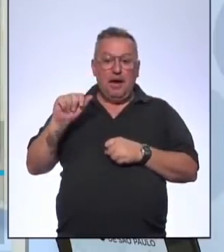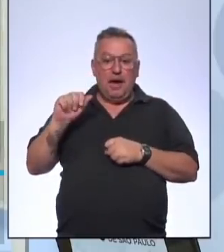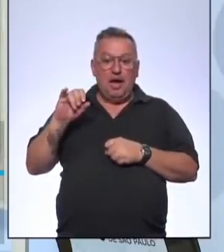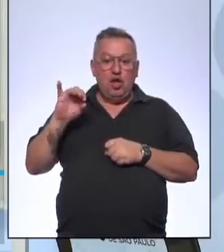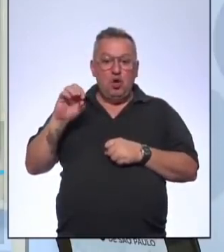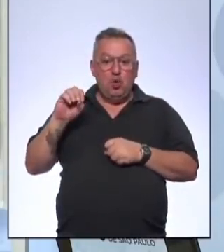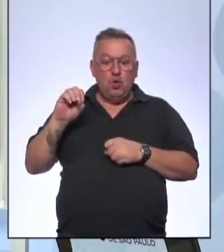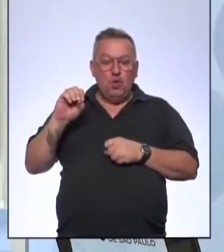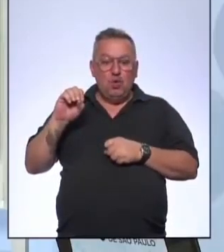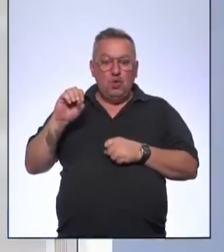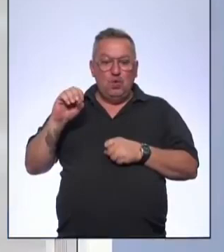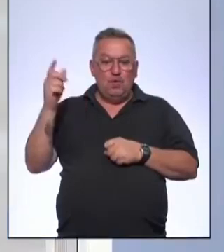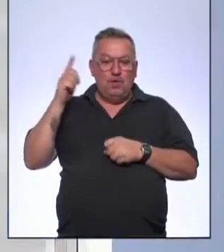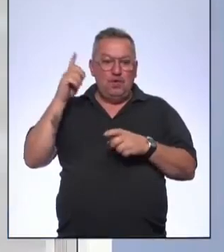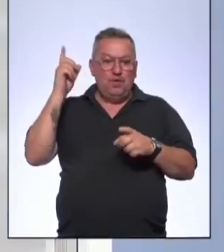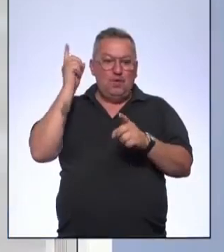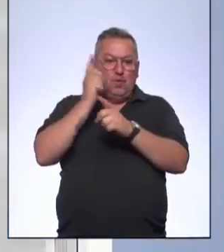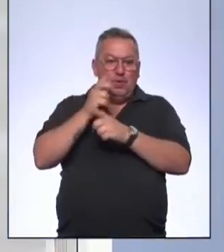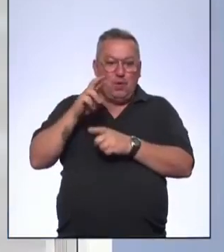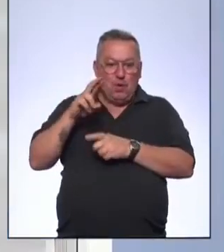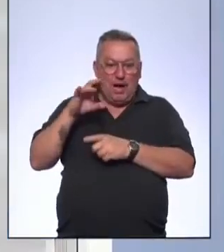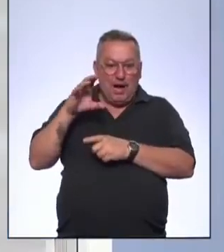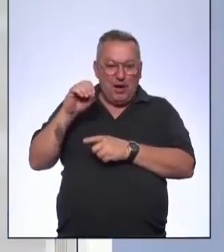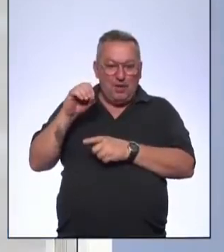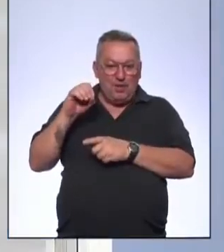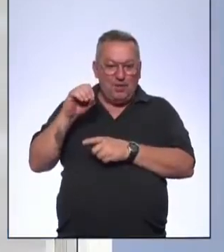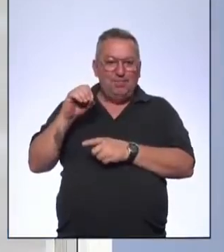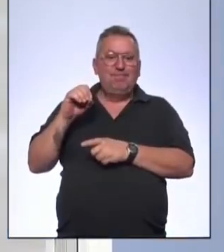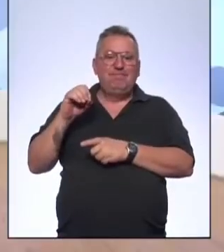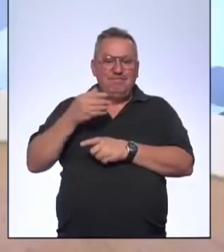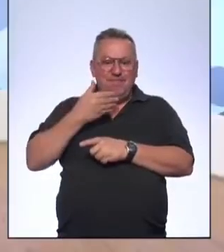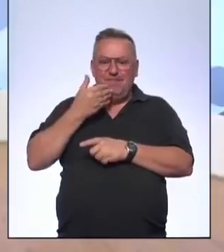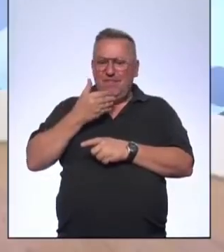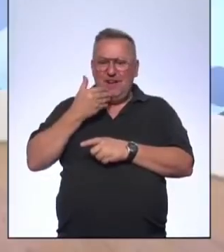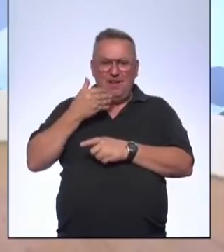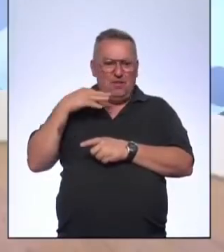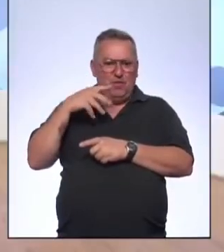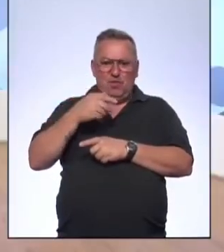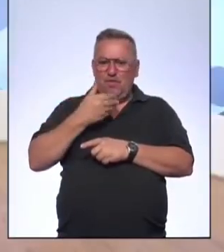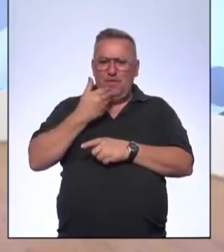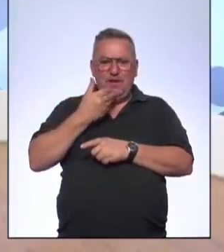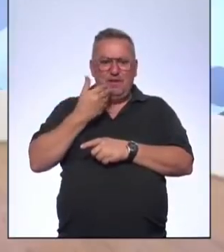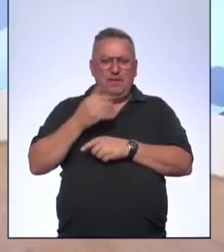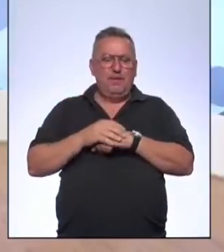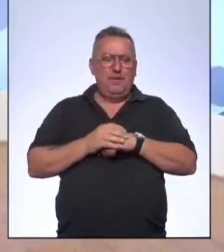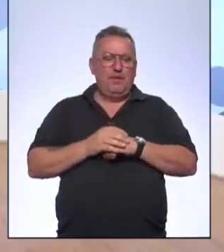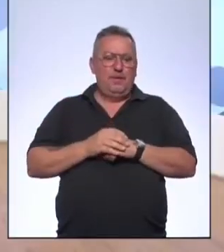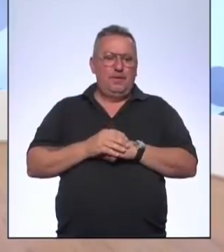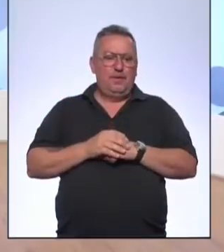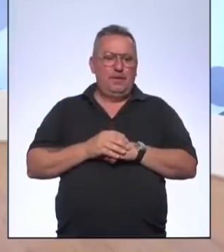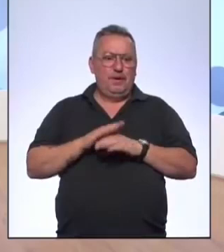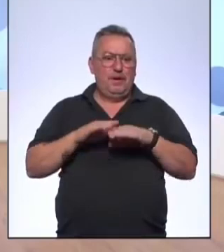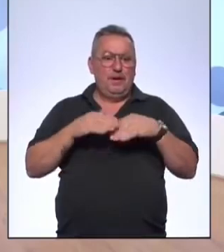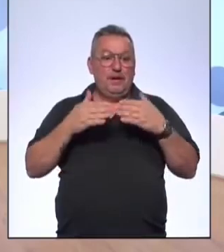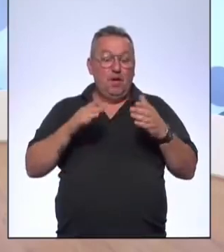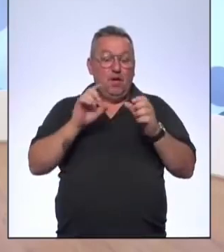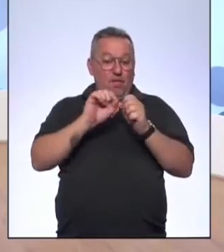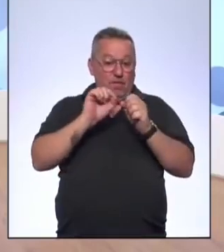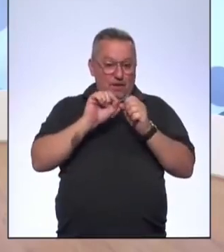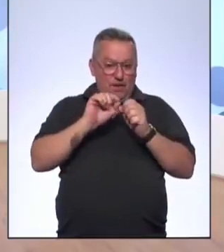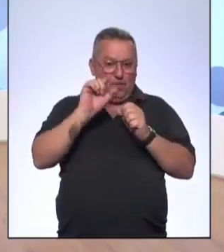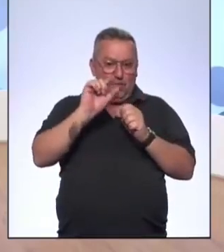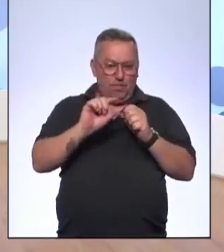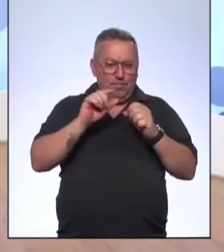raio, eu descubro tudo, não é? Se eu souber o valor do raio, o resto tudo fica fácil. Isso mesmo, né? Então, eu vou fazer um